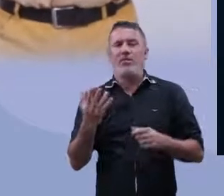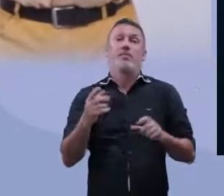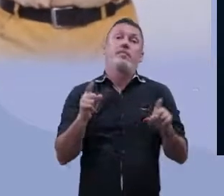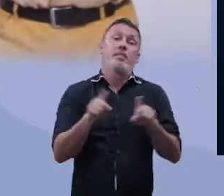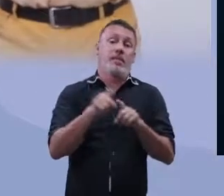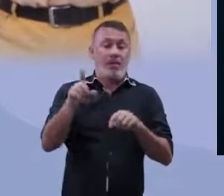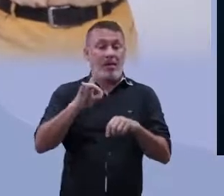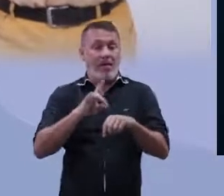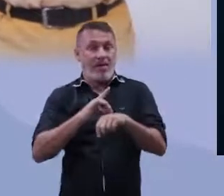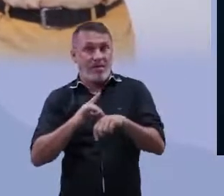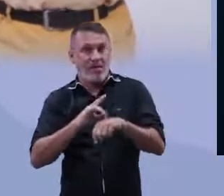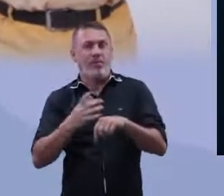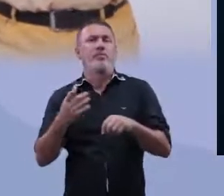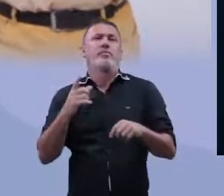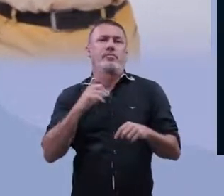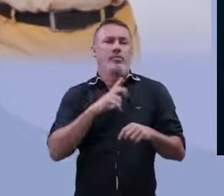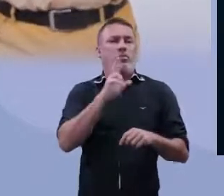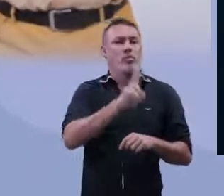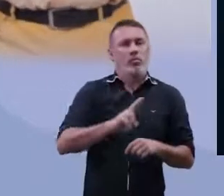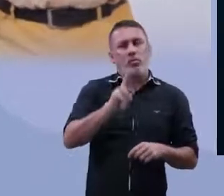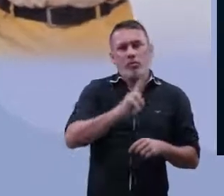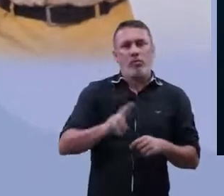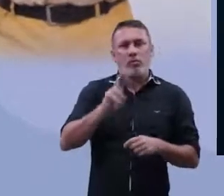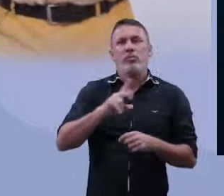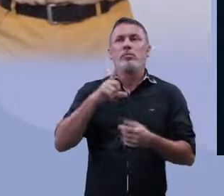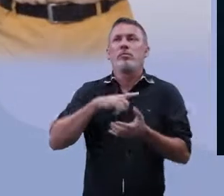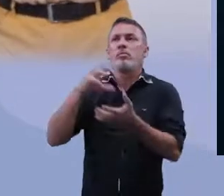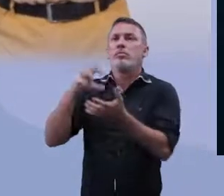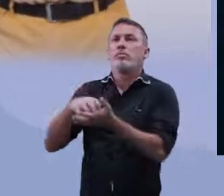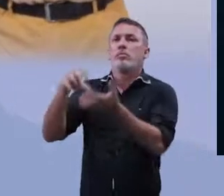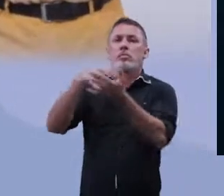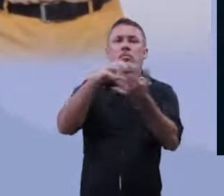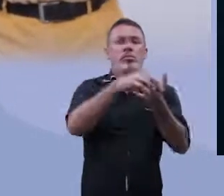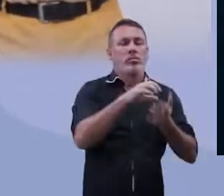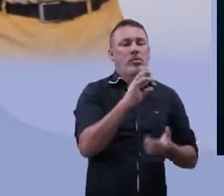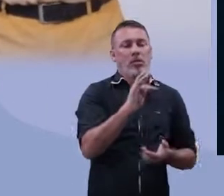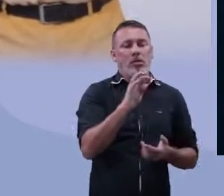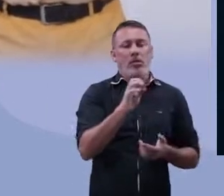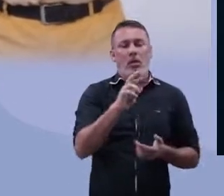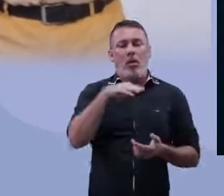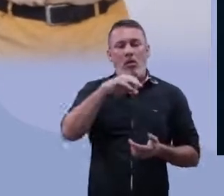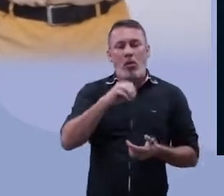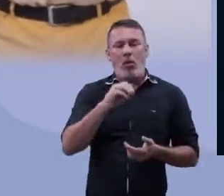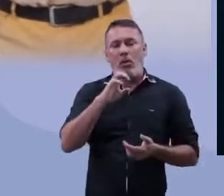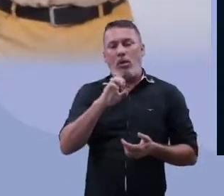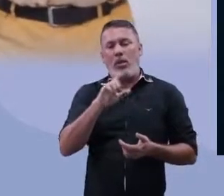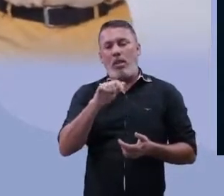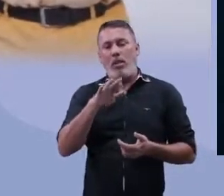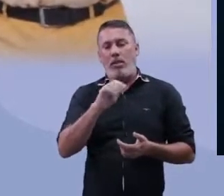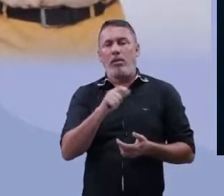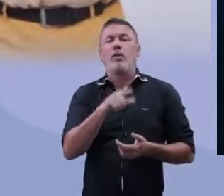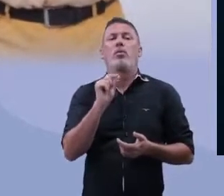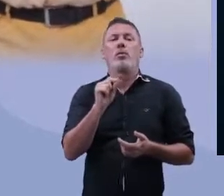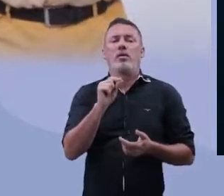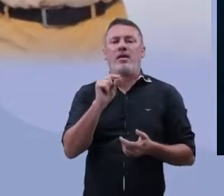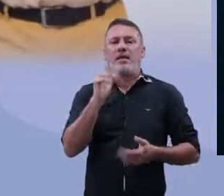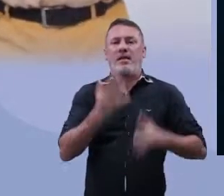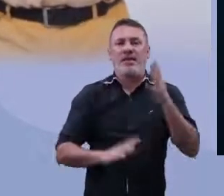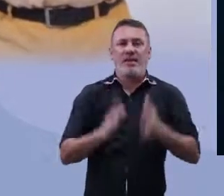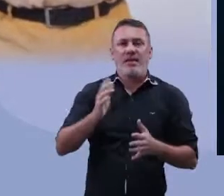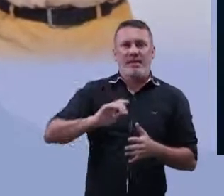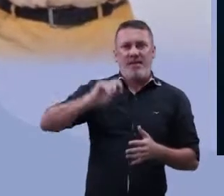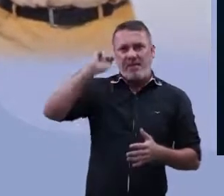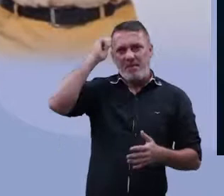esse carvão mineral é utilizado em centrais termoelétricas, ou seja, ele é queimado